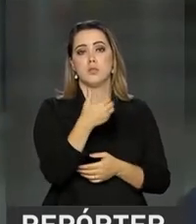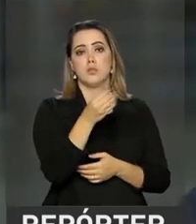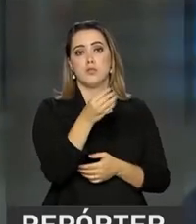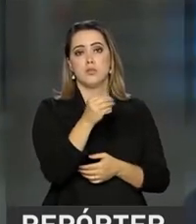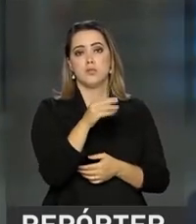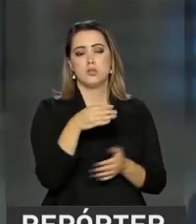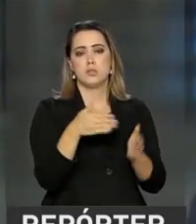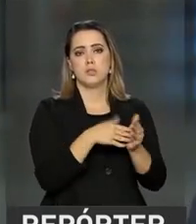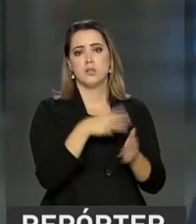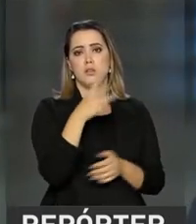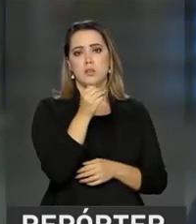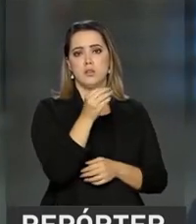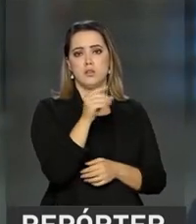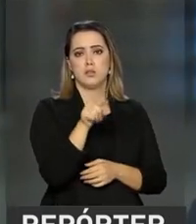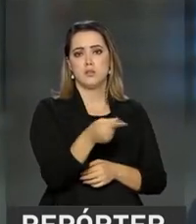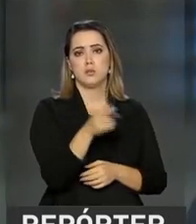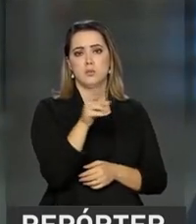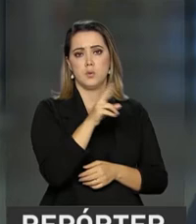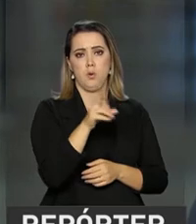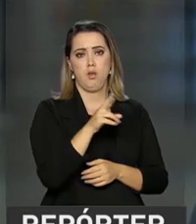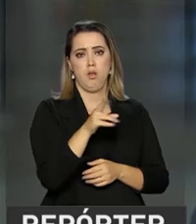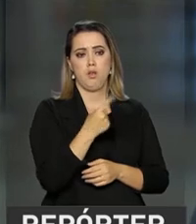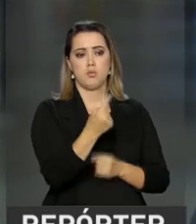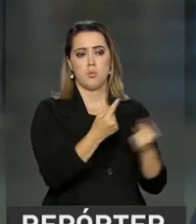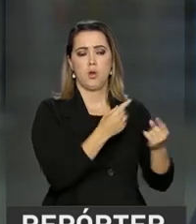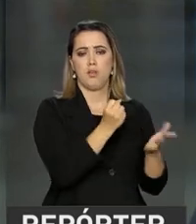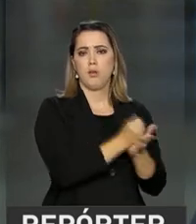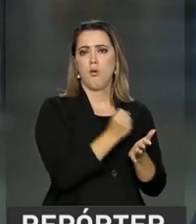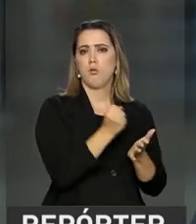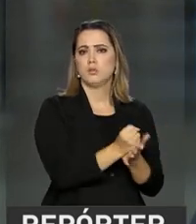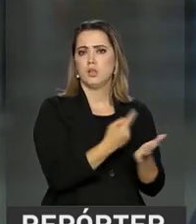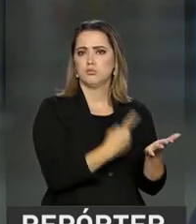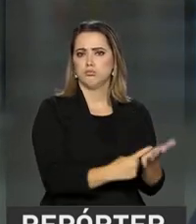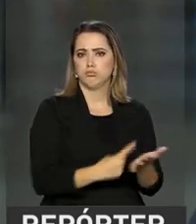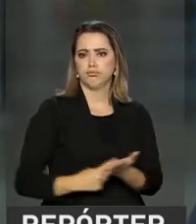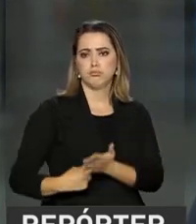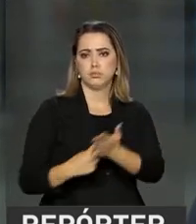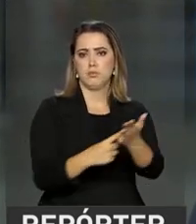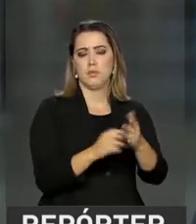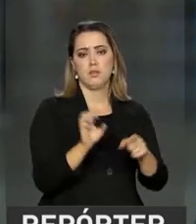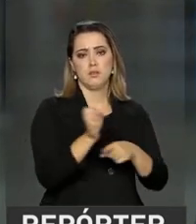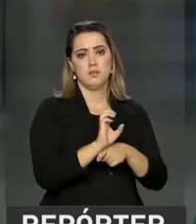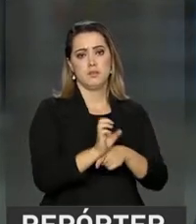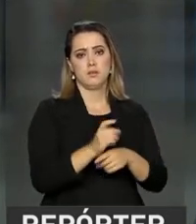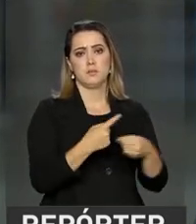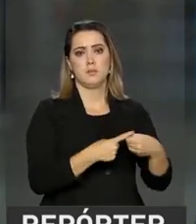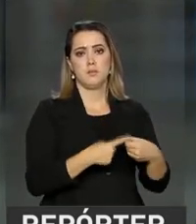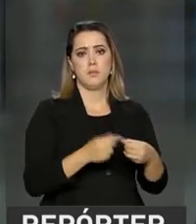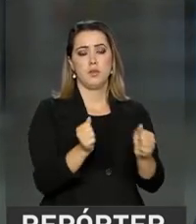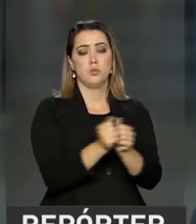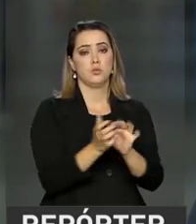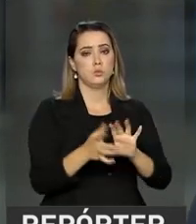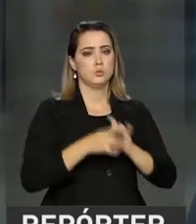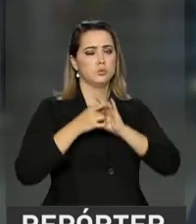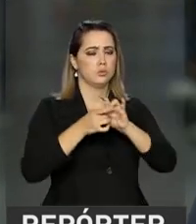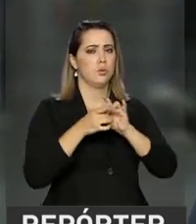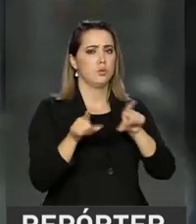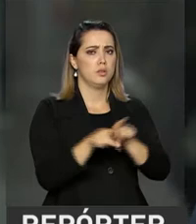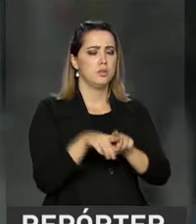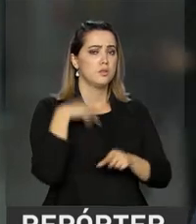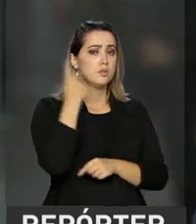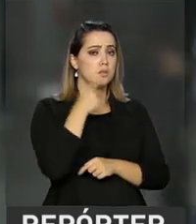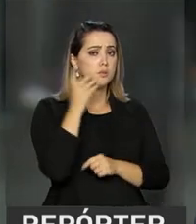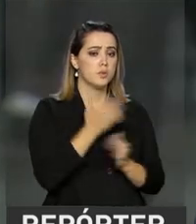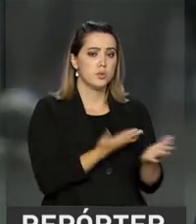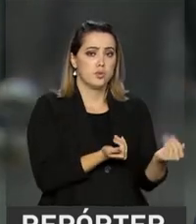300 mil reais por cada convênio com o governo federal em parceria com municípios estados visa integralizar essas políticas